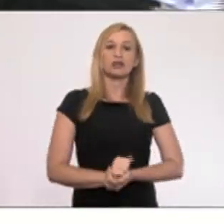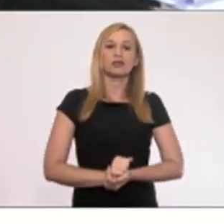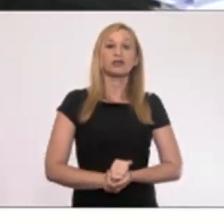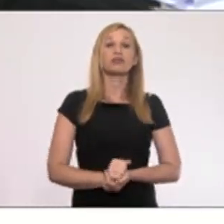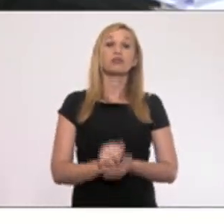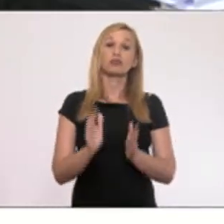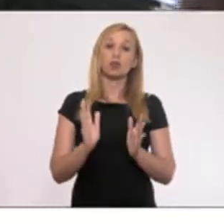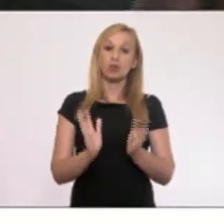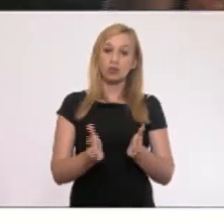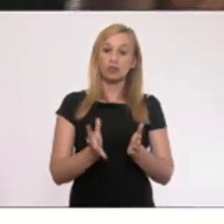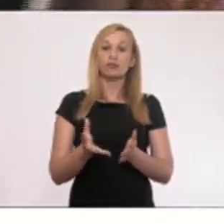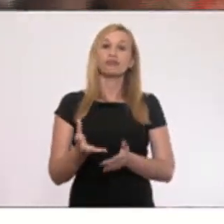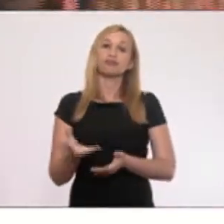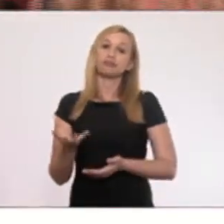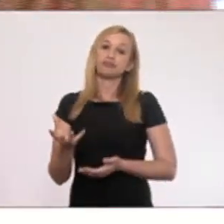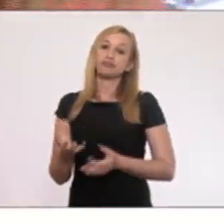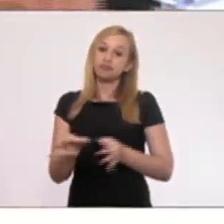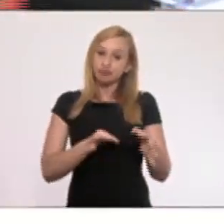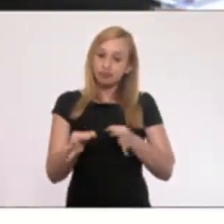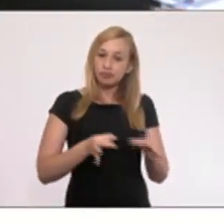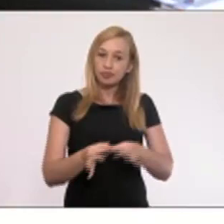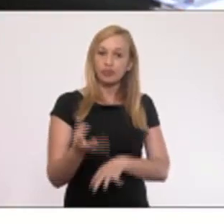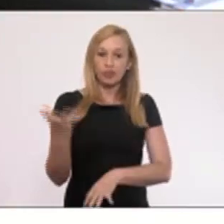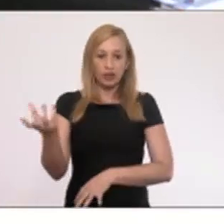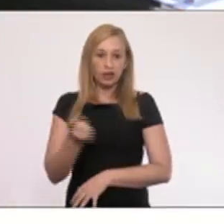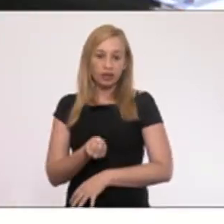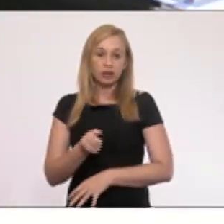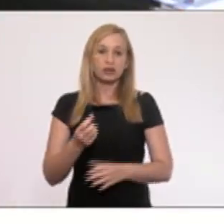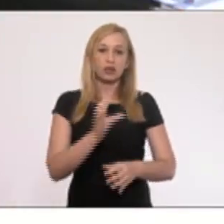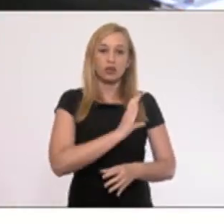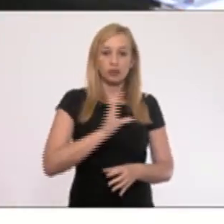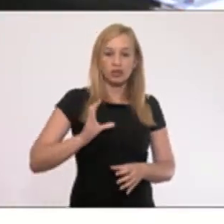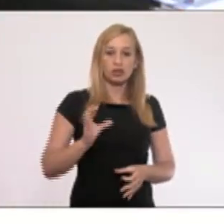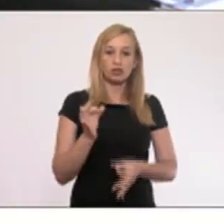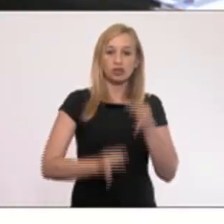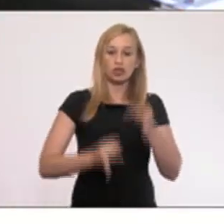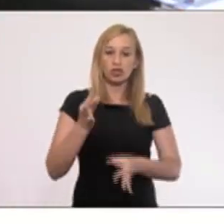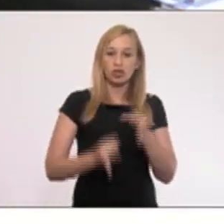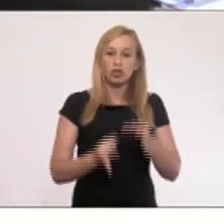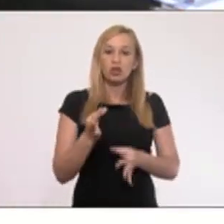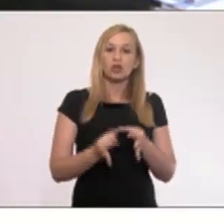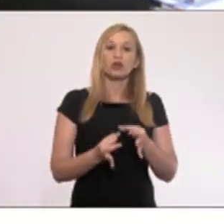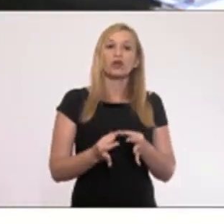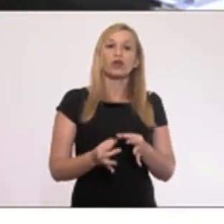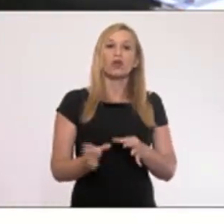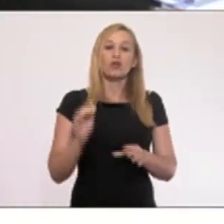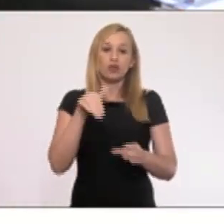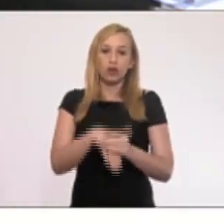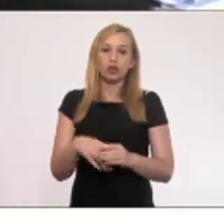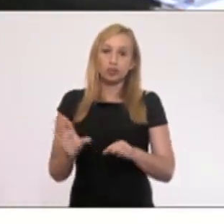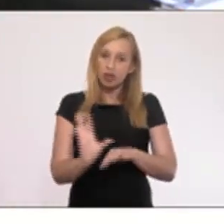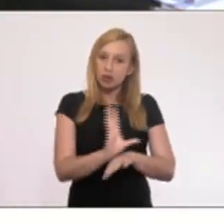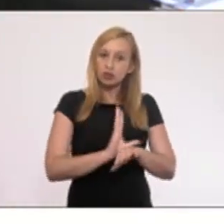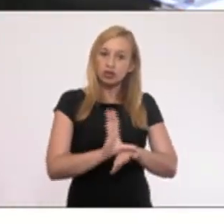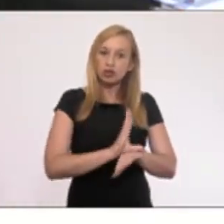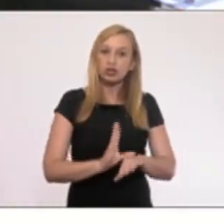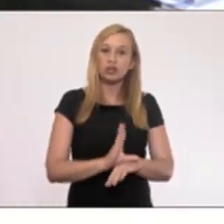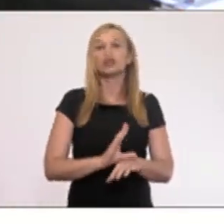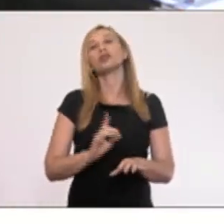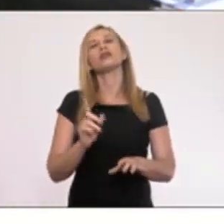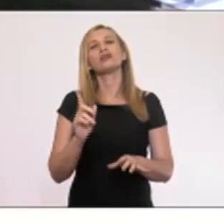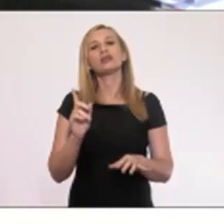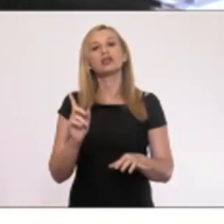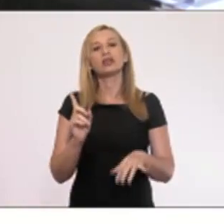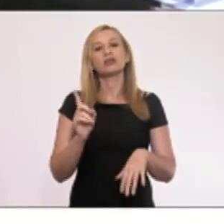recebeu na Comissão de Constituição e Justiça o voto pela constitucionalidade. À época, o relator era o